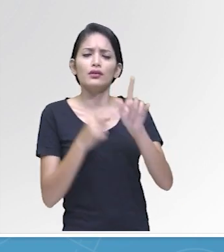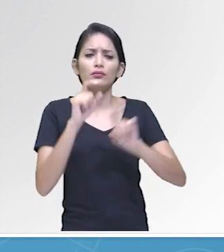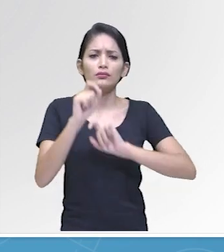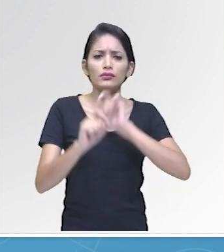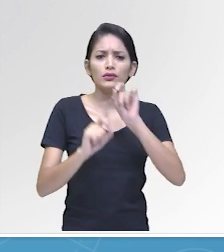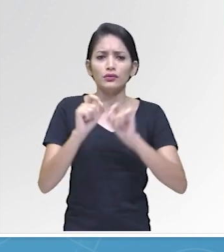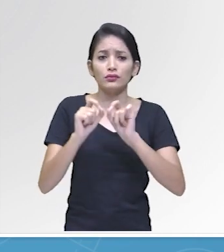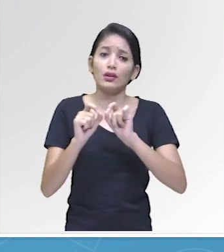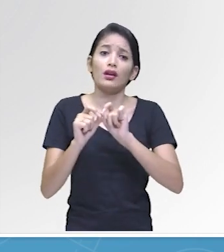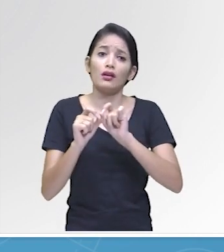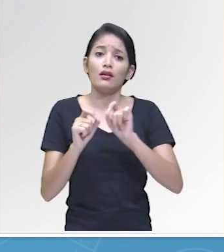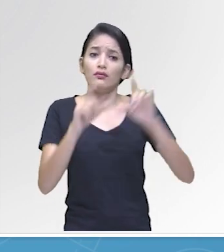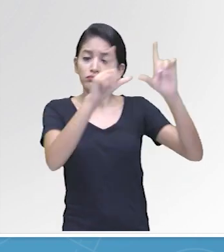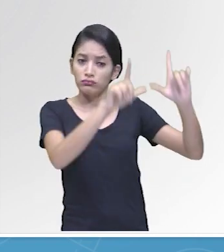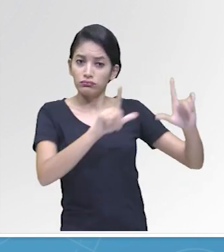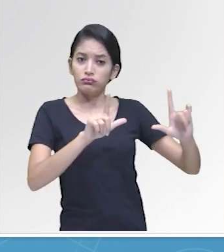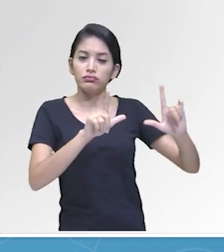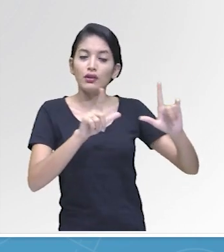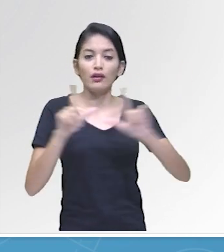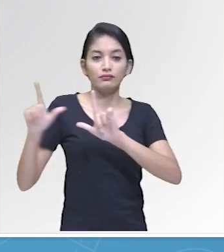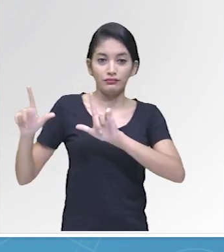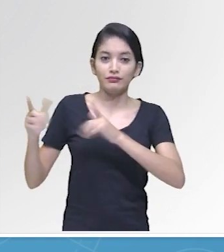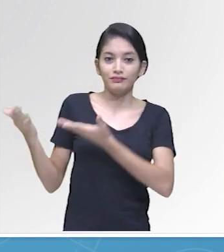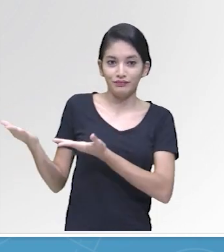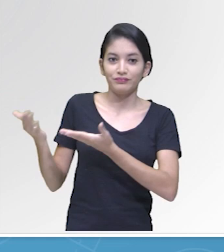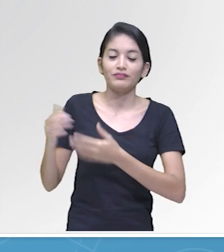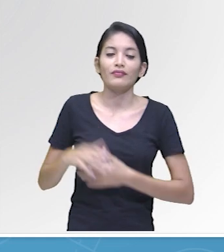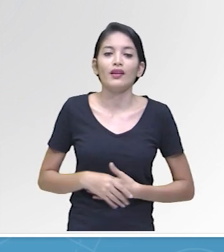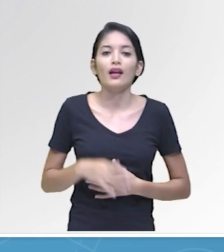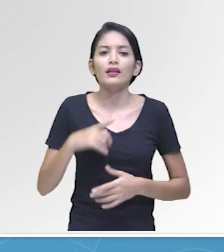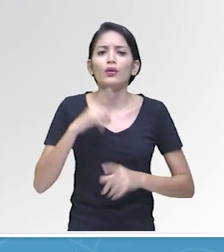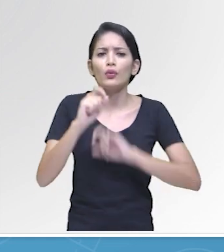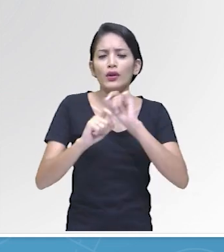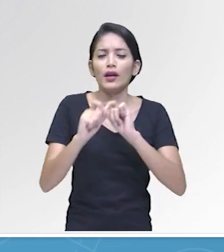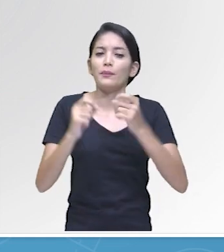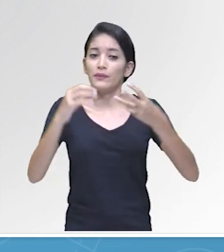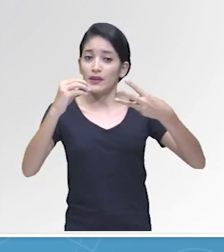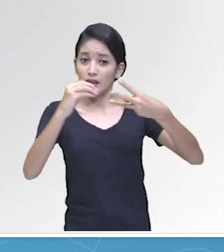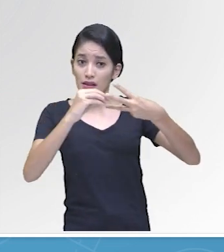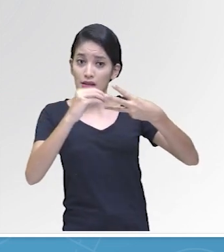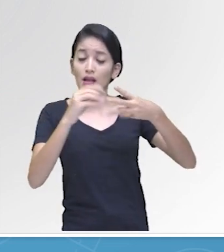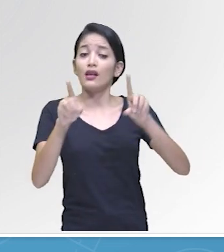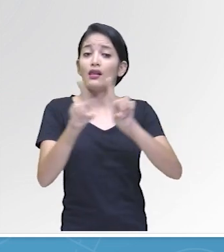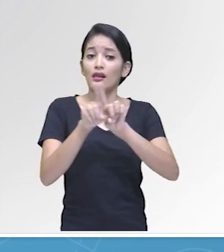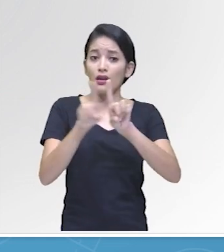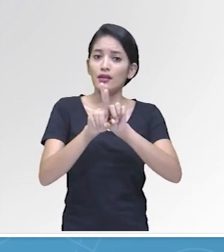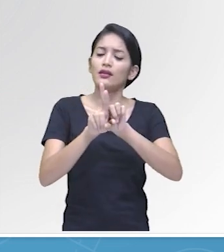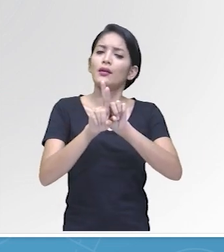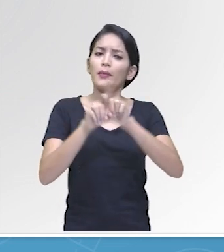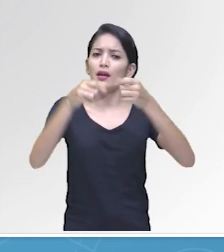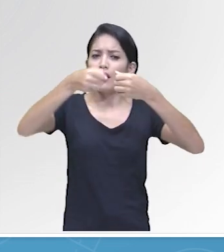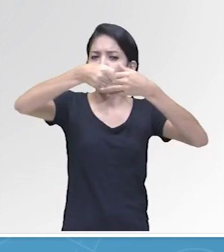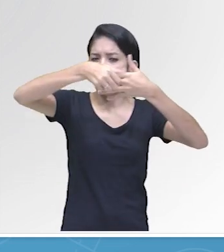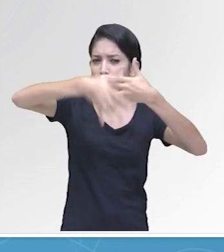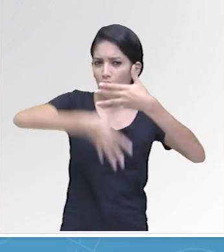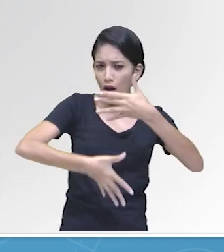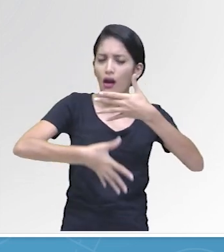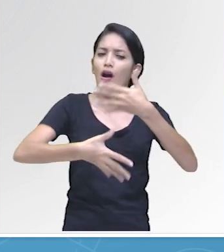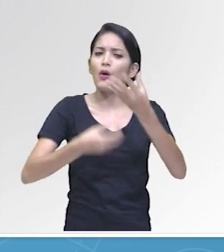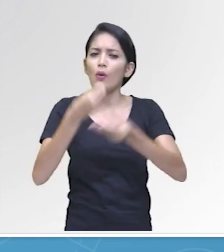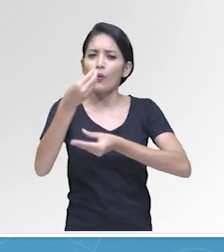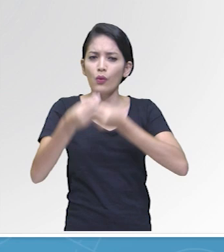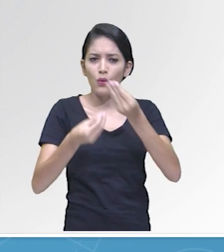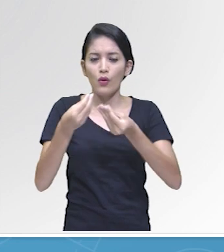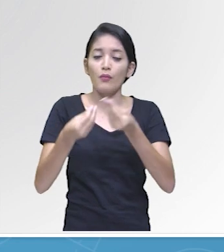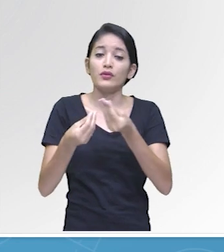nesse diagrama os tipos de células. Então, você tem aí células e você tem divididas de duas formas de